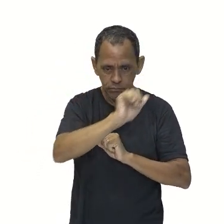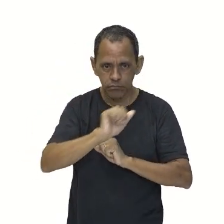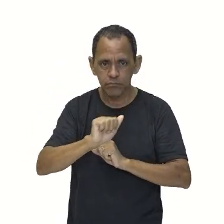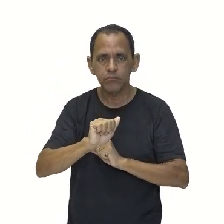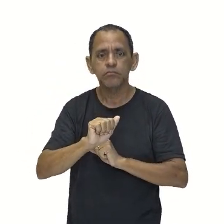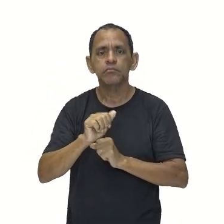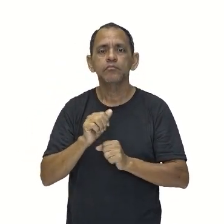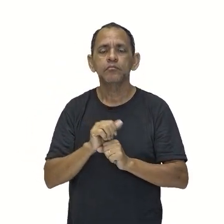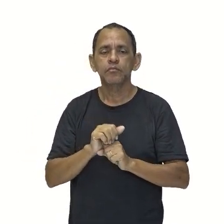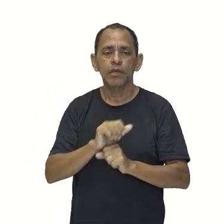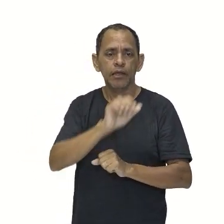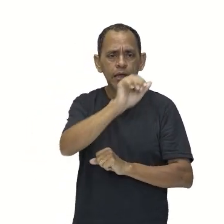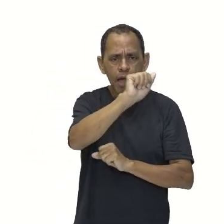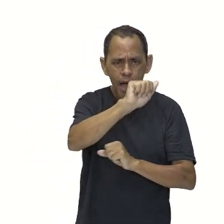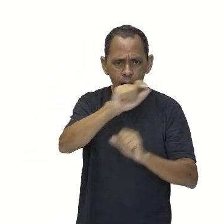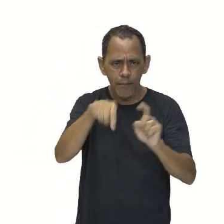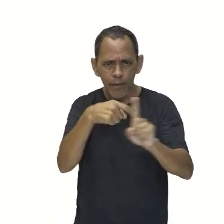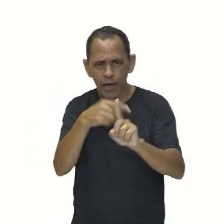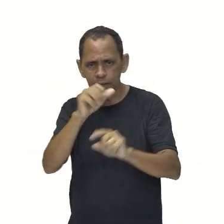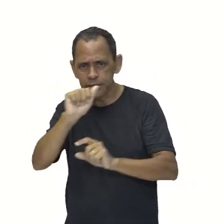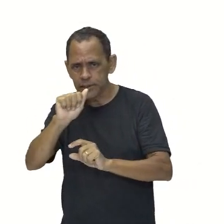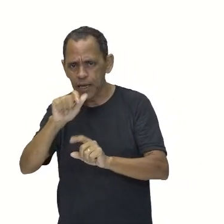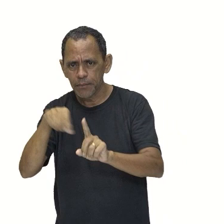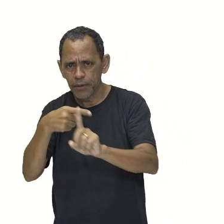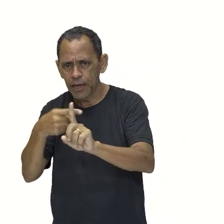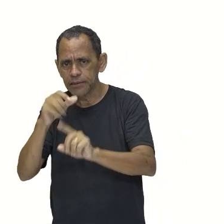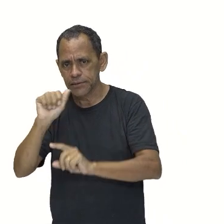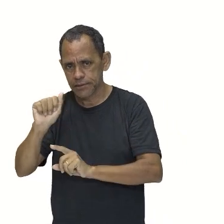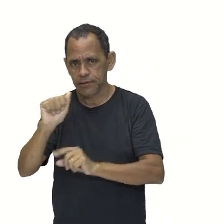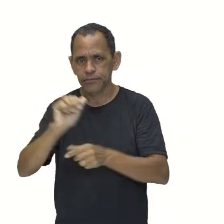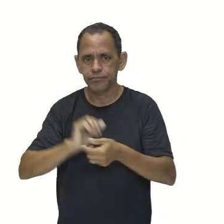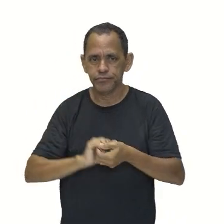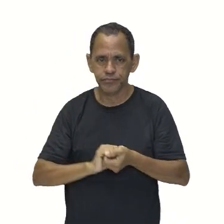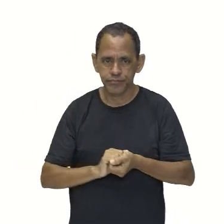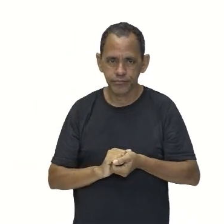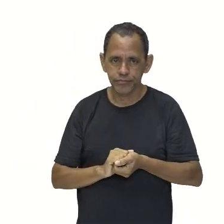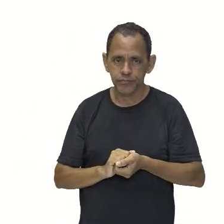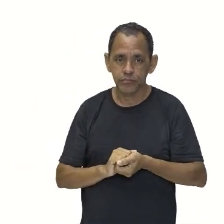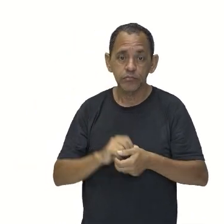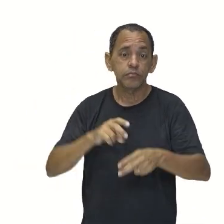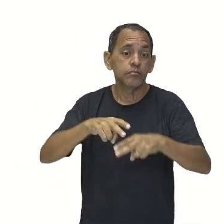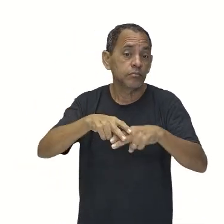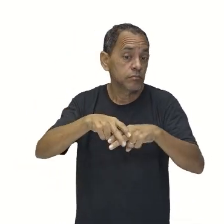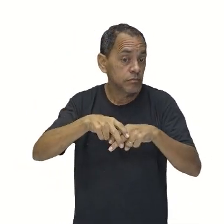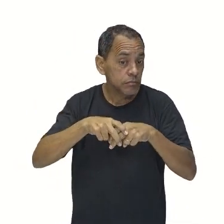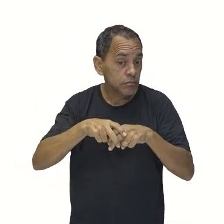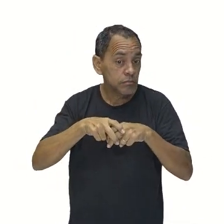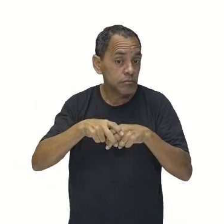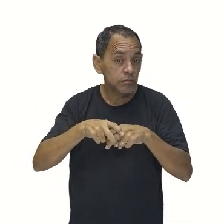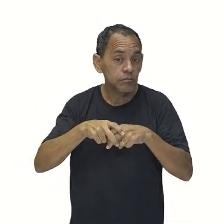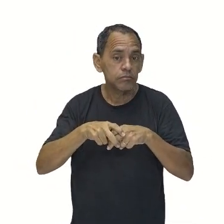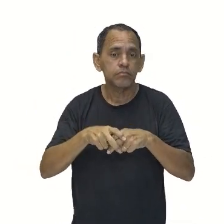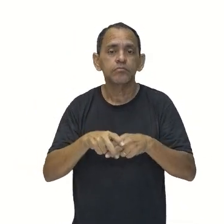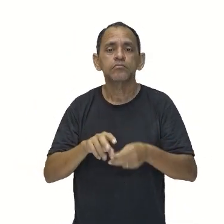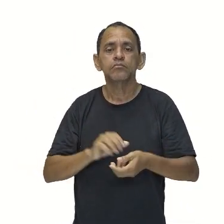mais A mais A e mais A. Portanto, olha, um A